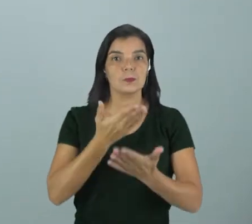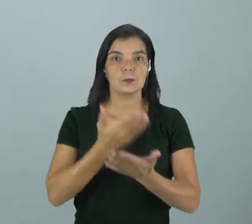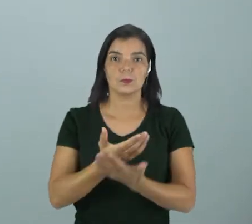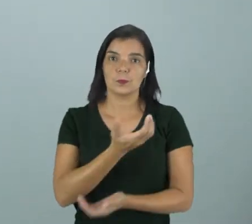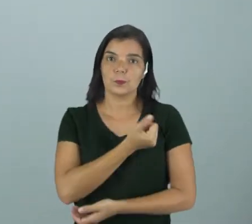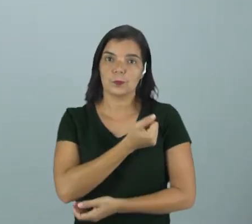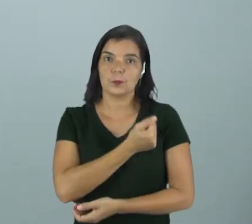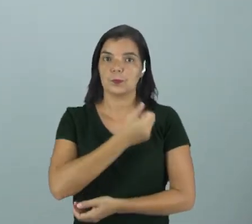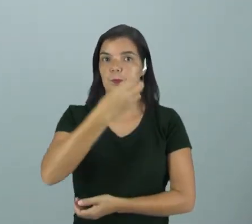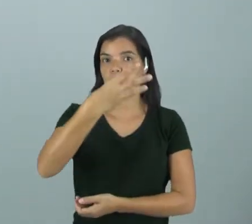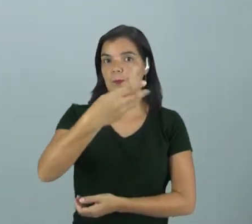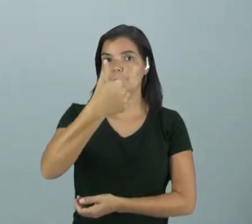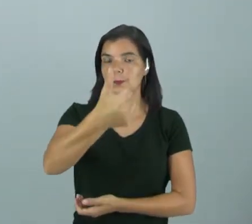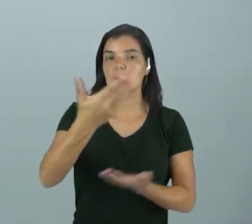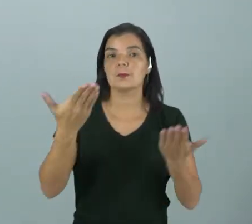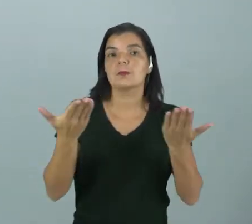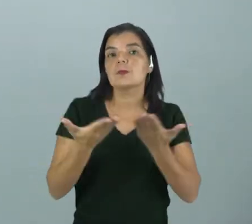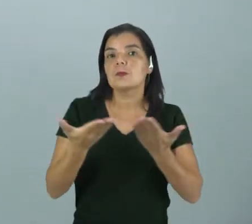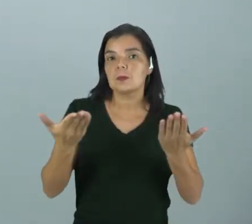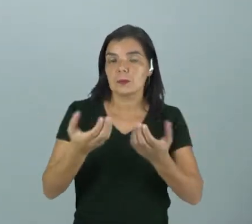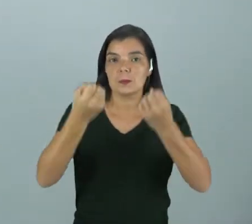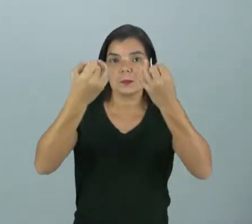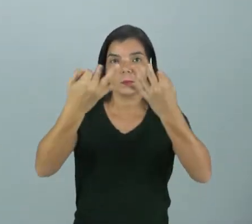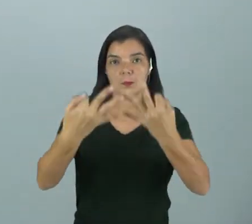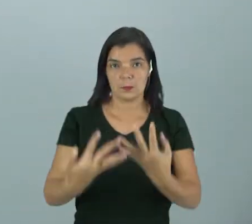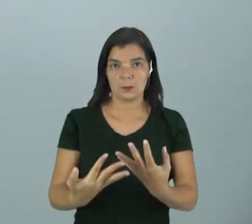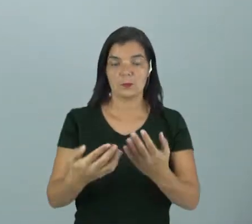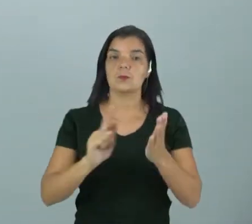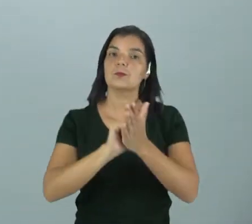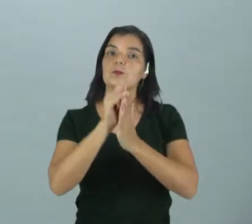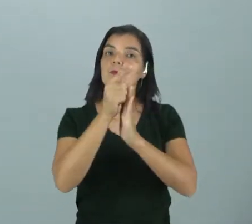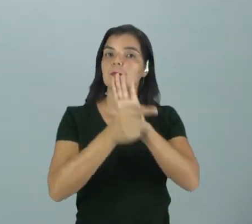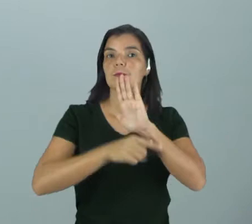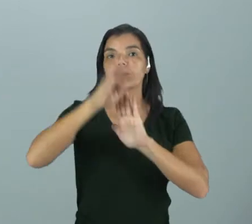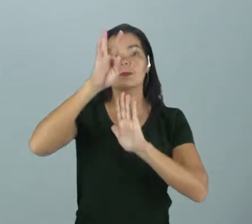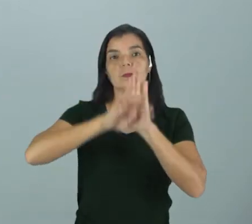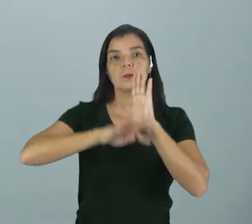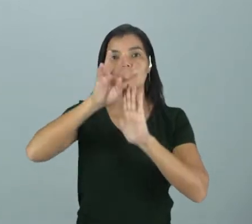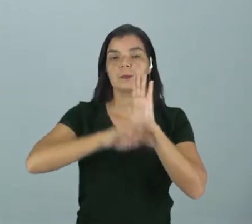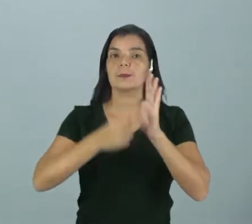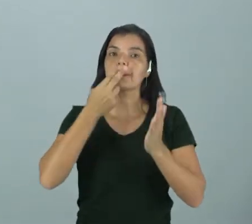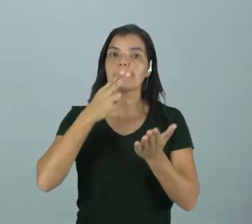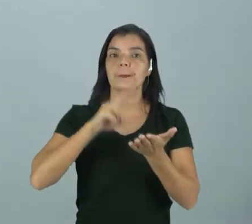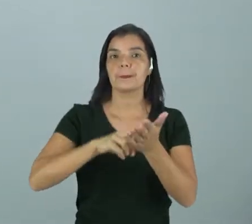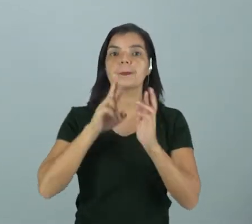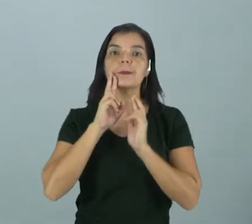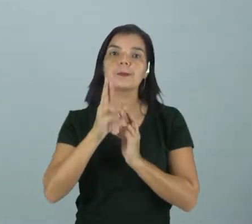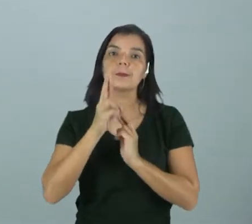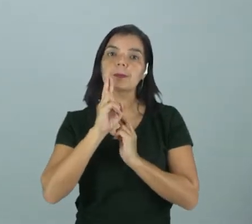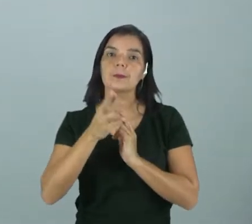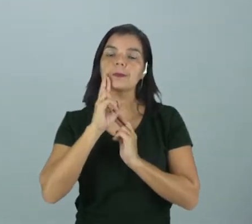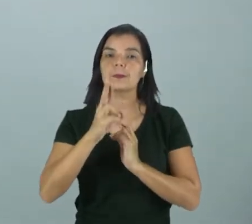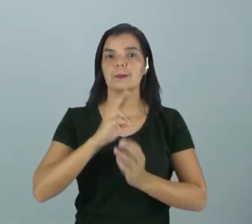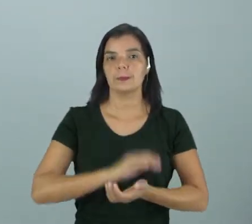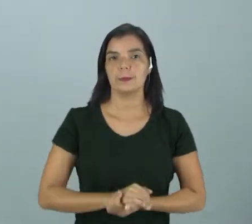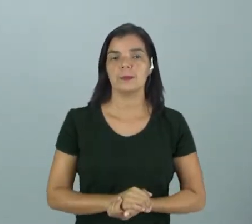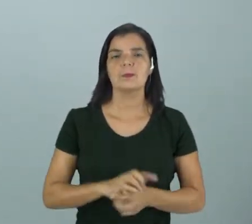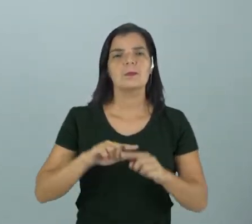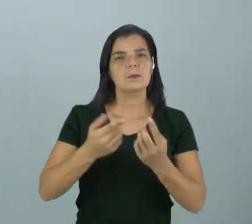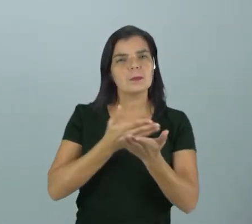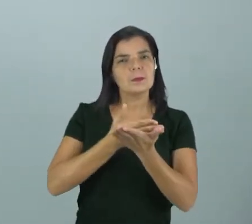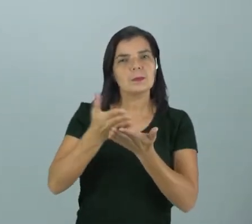número 31. Hoje nós vamos falar sobre o gênero textual carta de reclamação. Mas para a